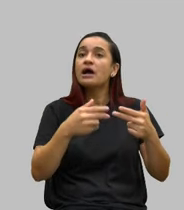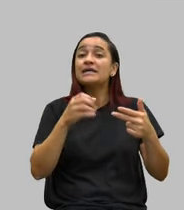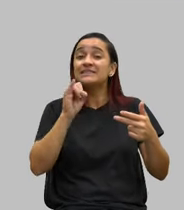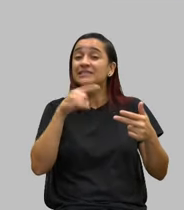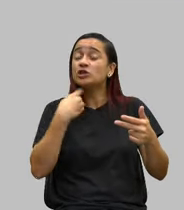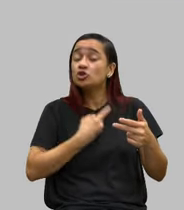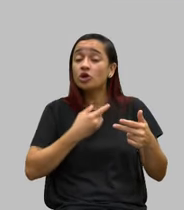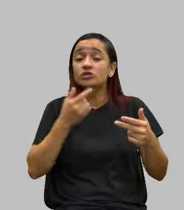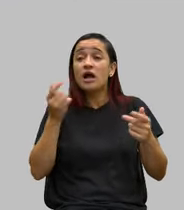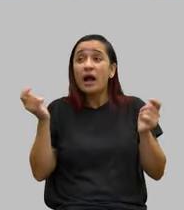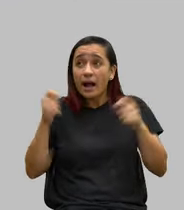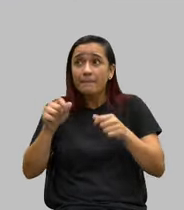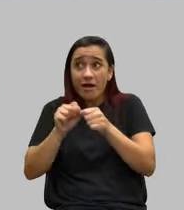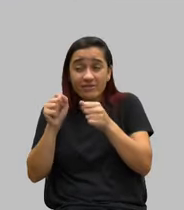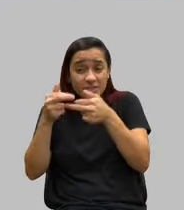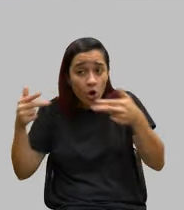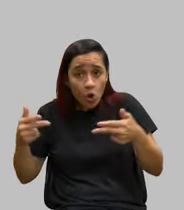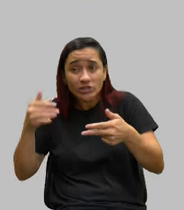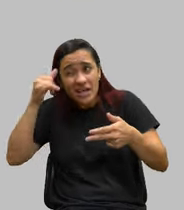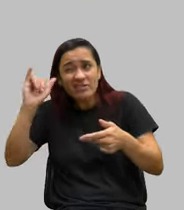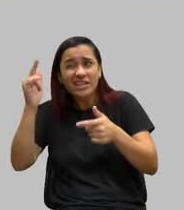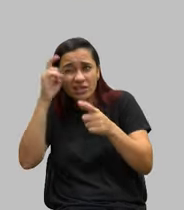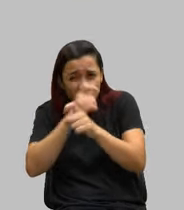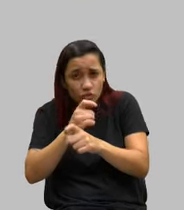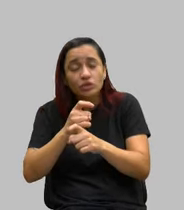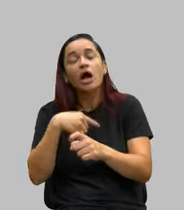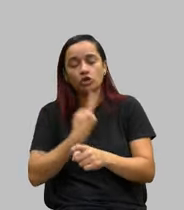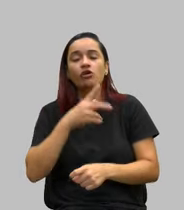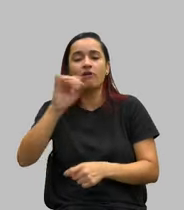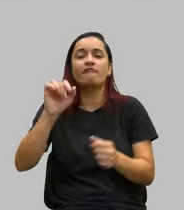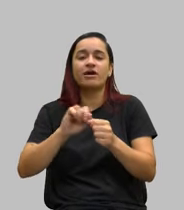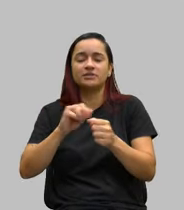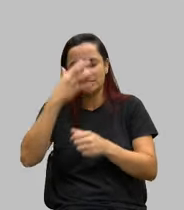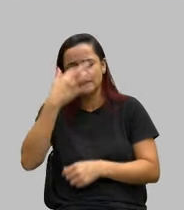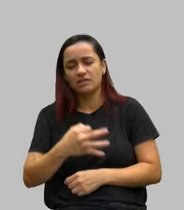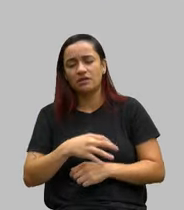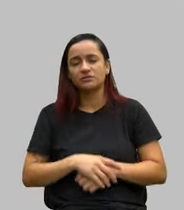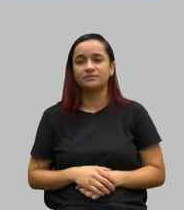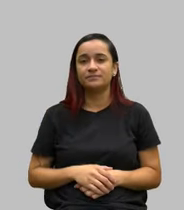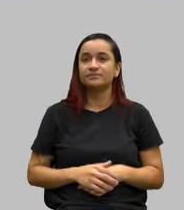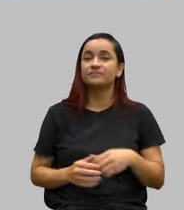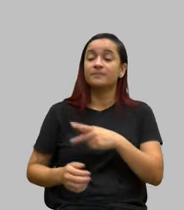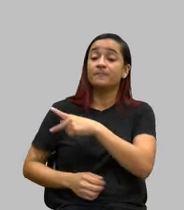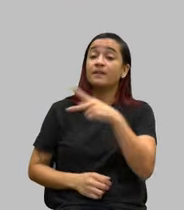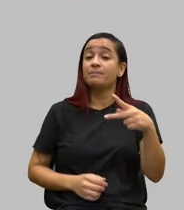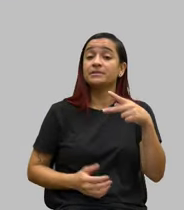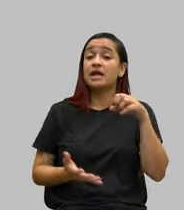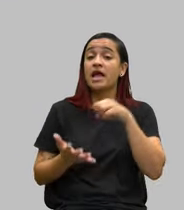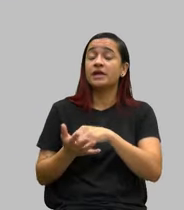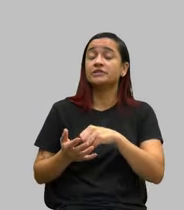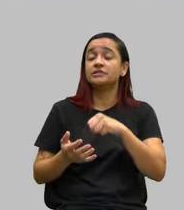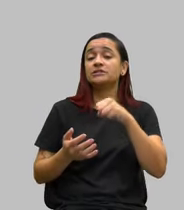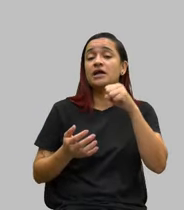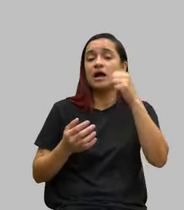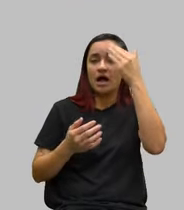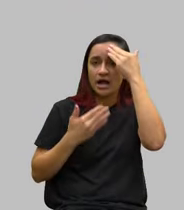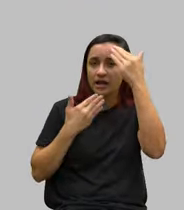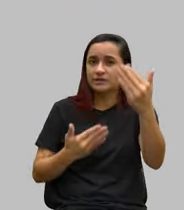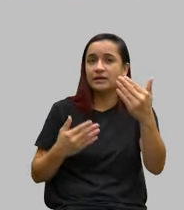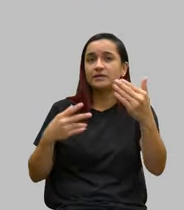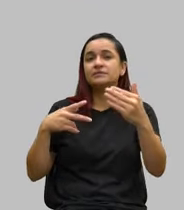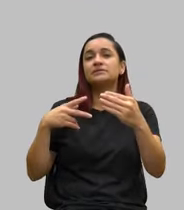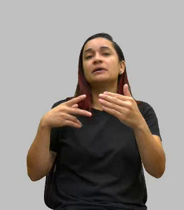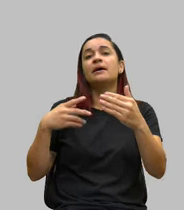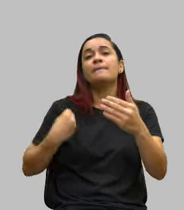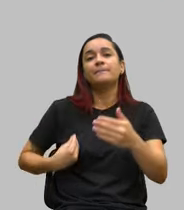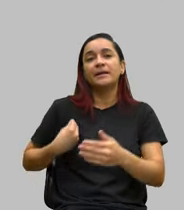Servidor a gente vai fazer pode ter certeza disso obrigada obrigado presidência registre agradece a presença do presidente do sindpen aqui